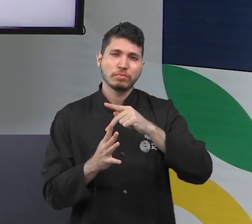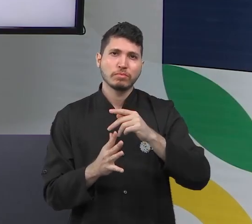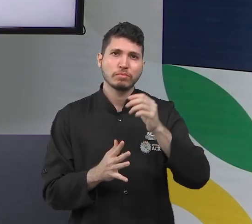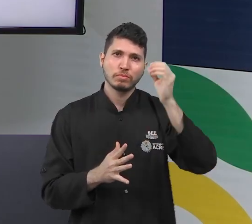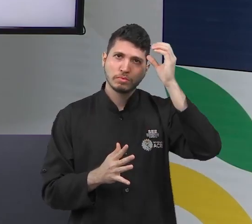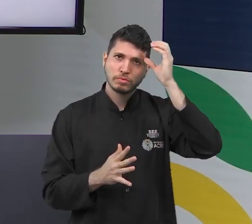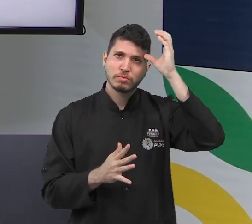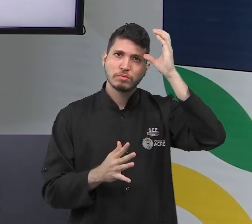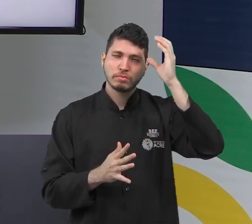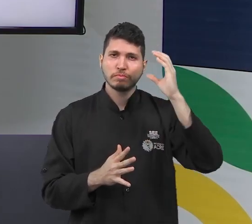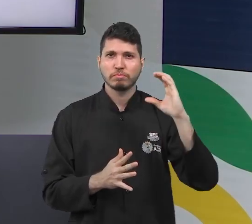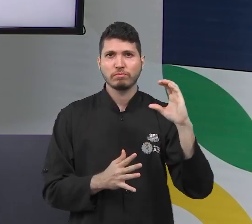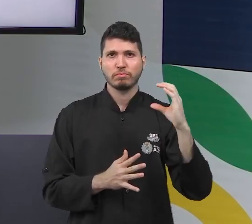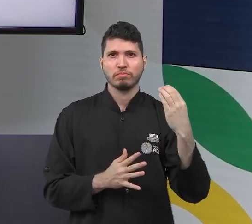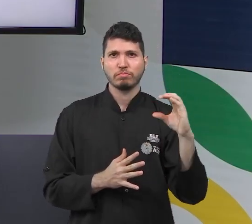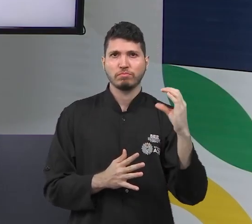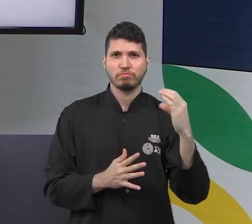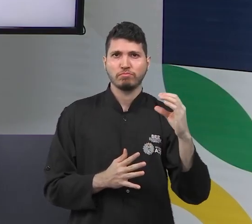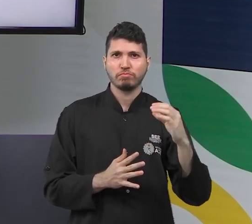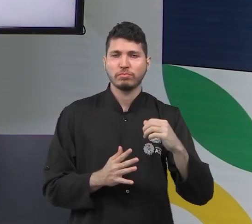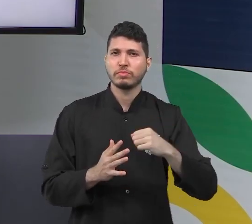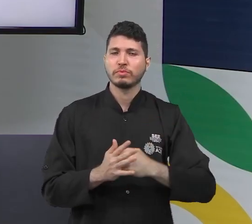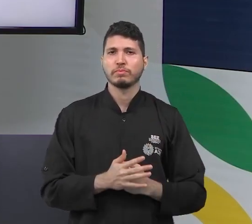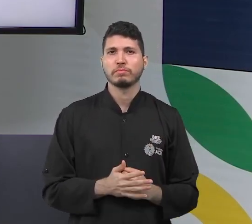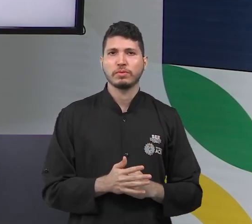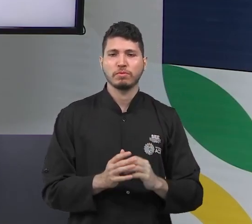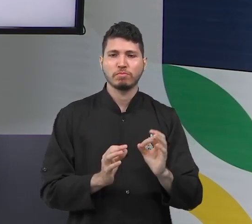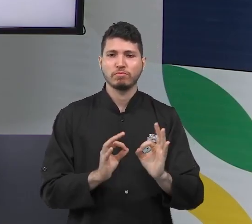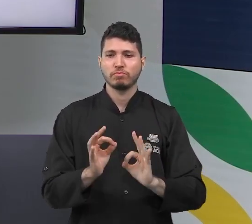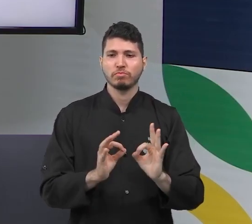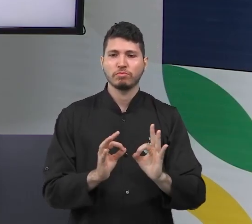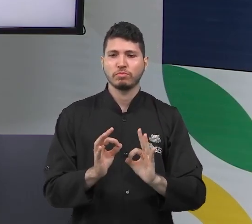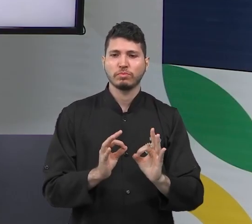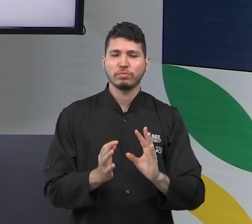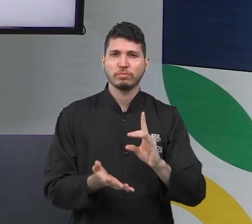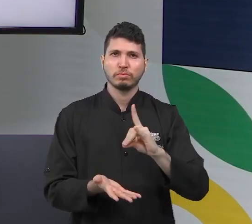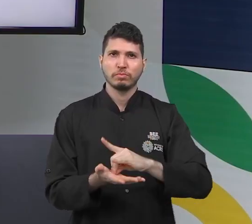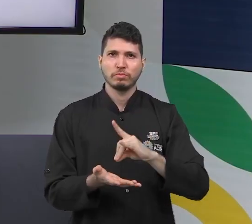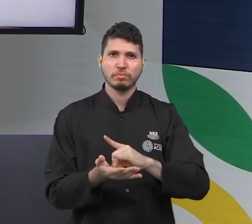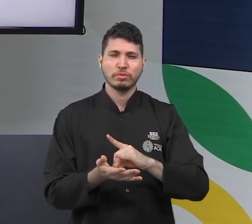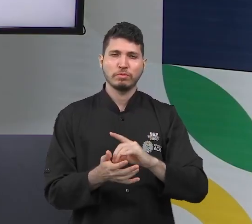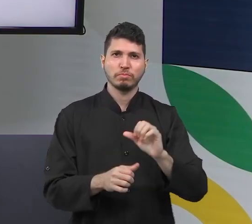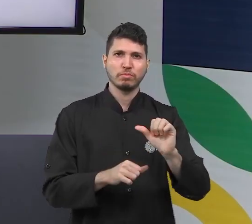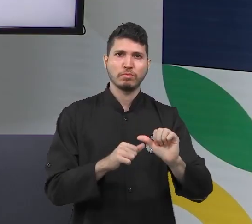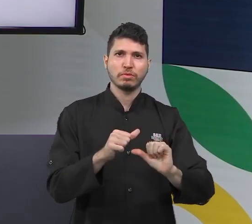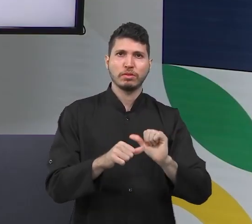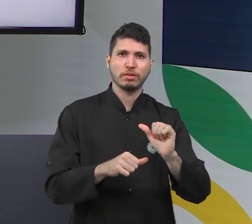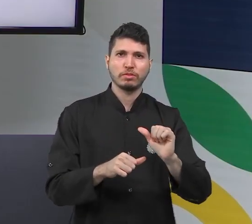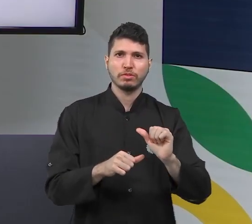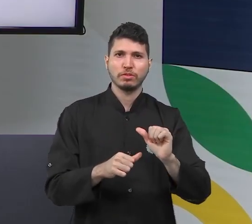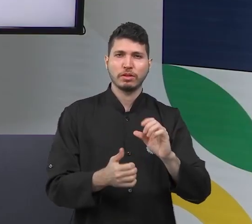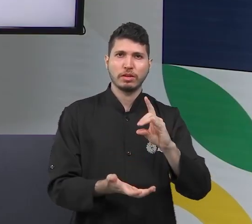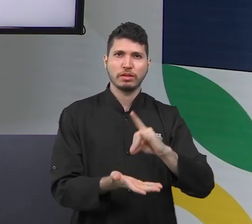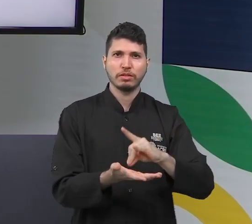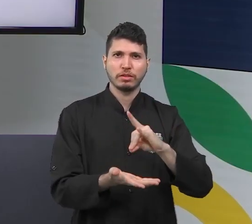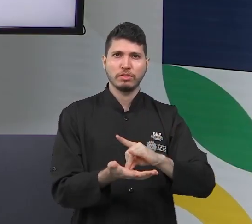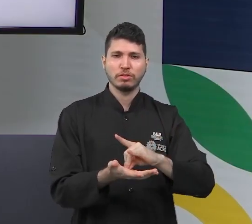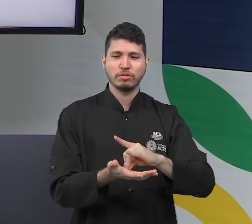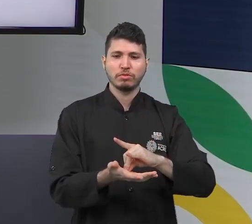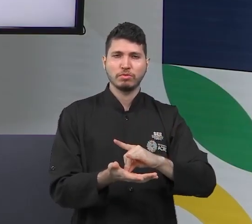possa estabelecer uma verdade capaz de mudar a realidade do homem e a realidade do